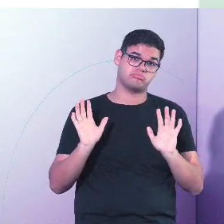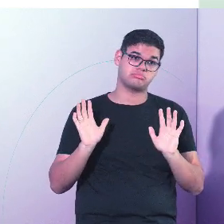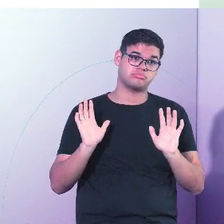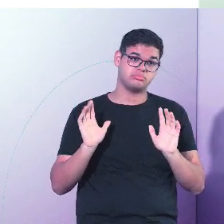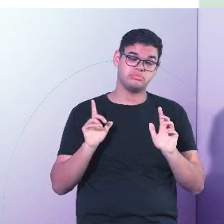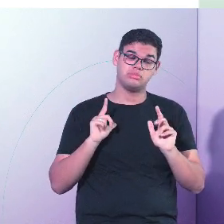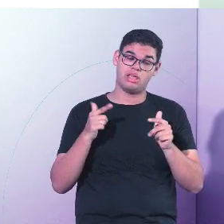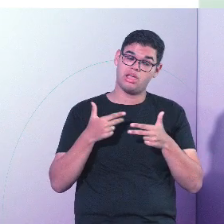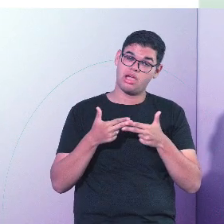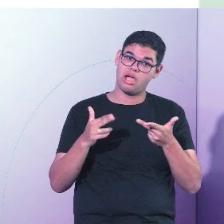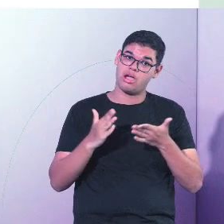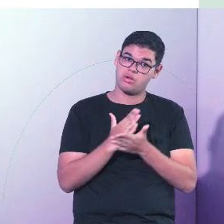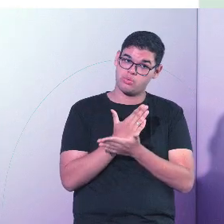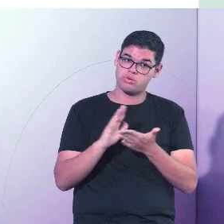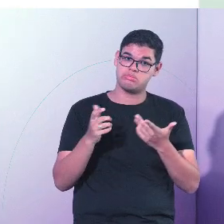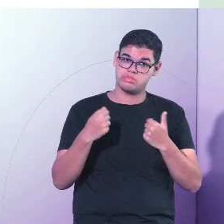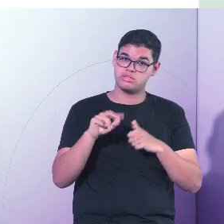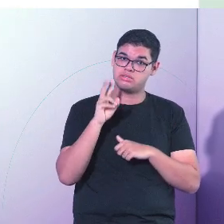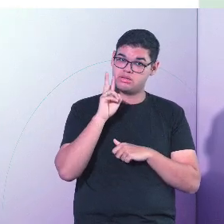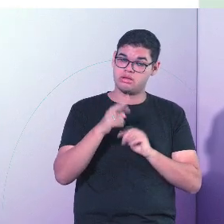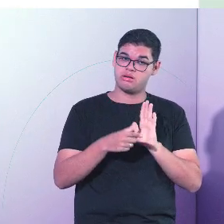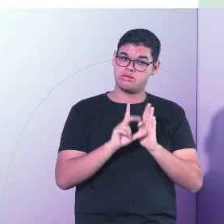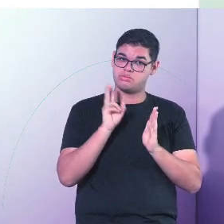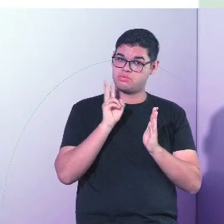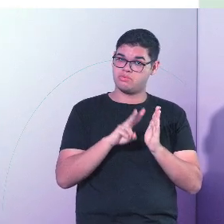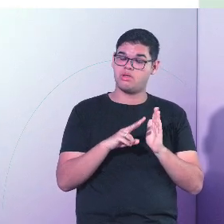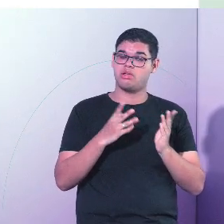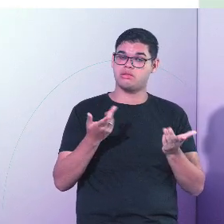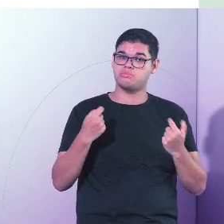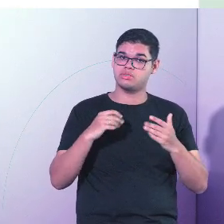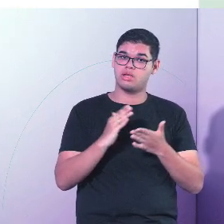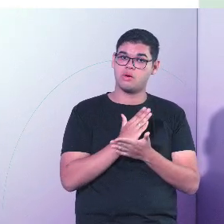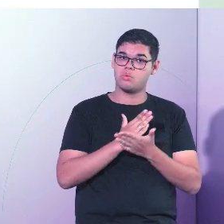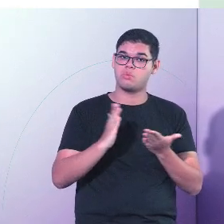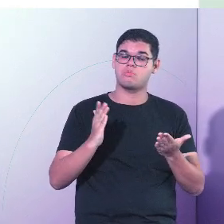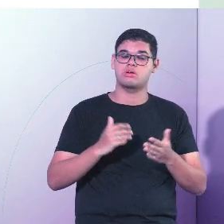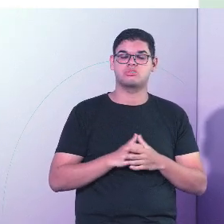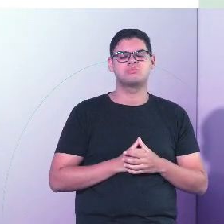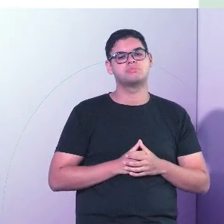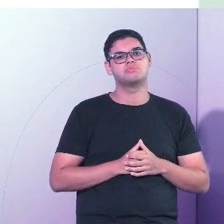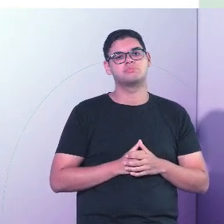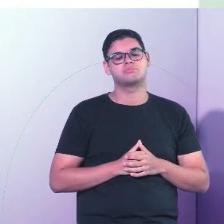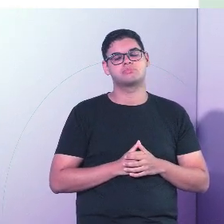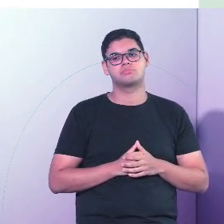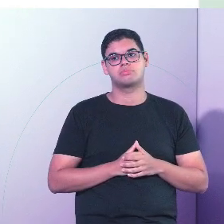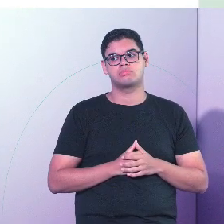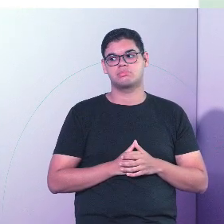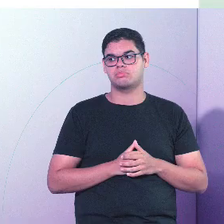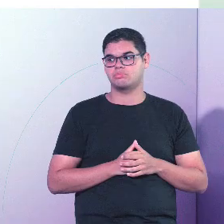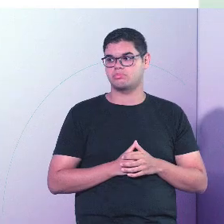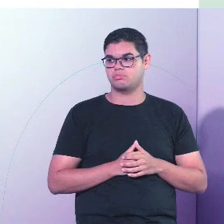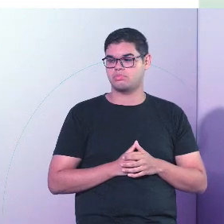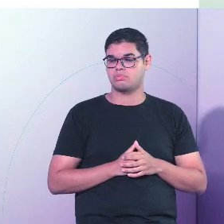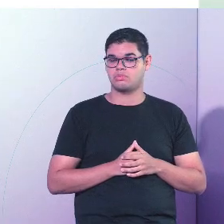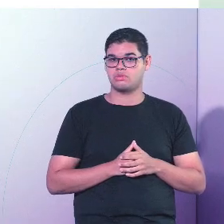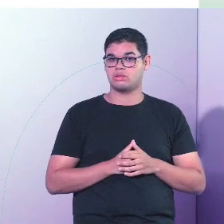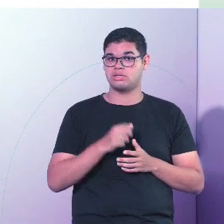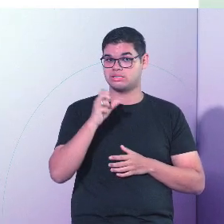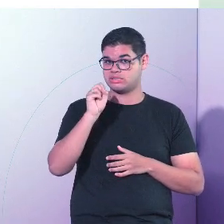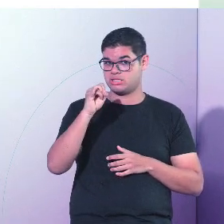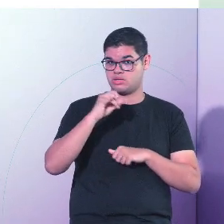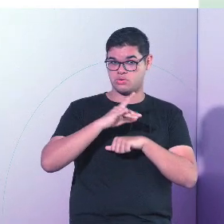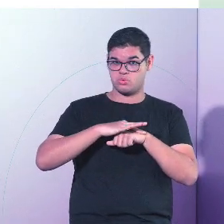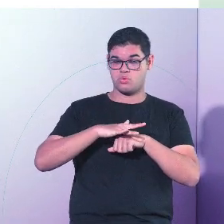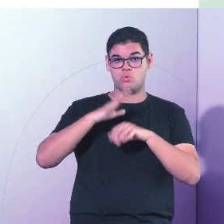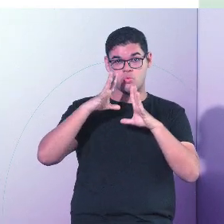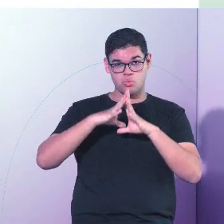coisas que você precisa considerar. Por exemplo, qual é o tipo de resultado que a tecnologia oferece? É cura? Se é cura, ela já está de